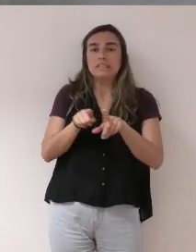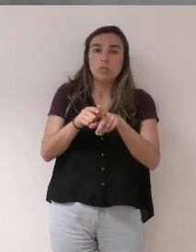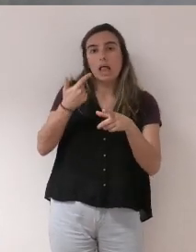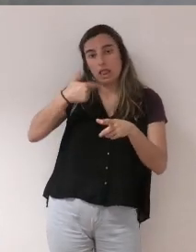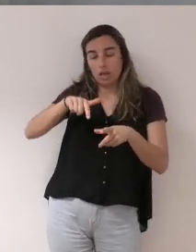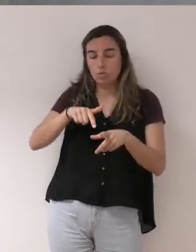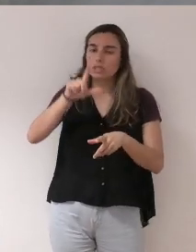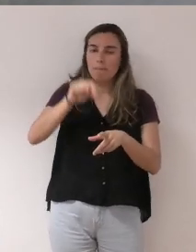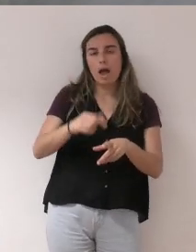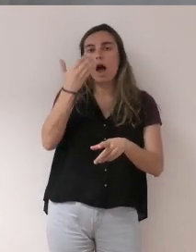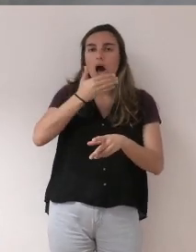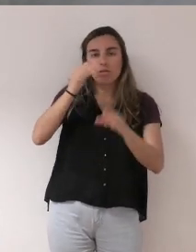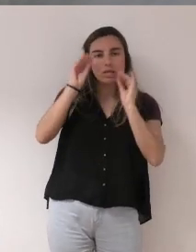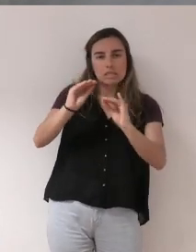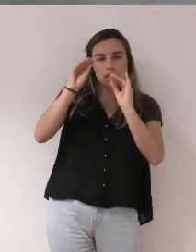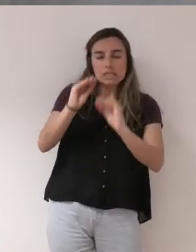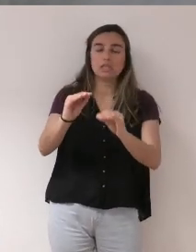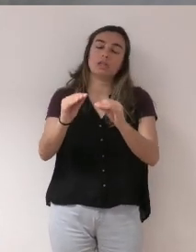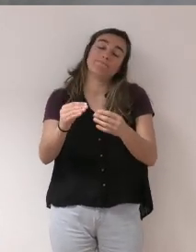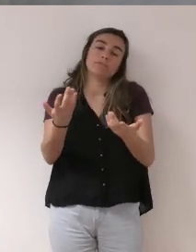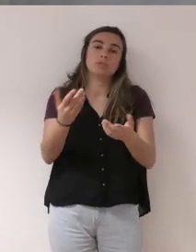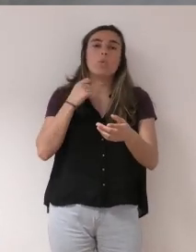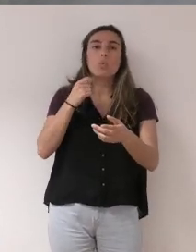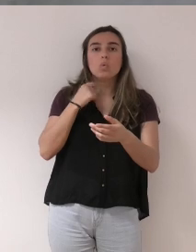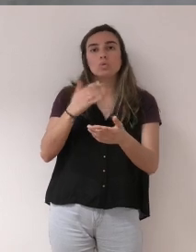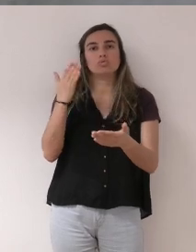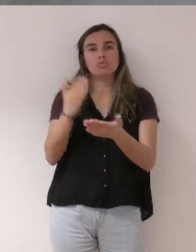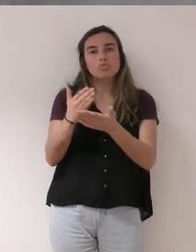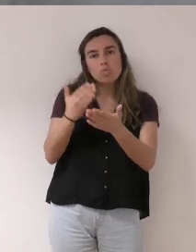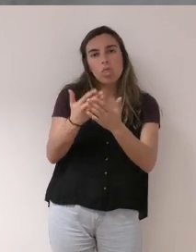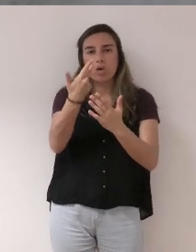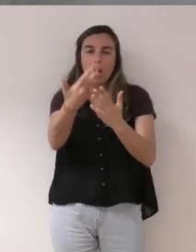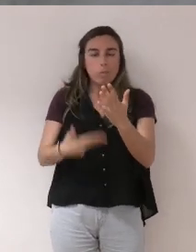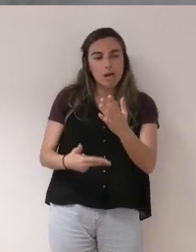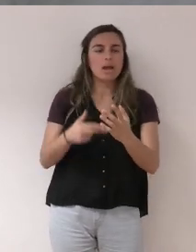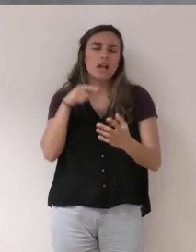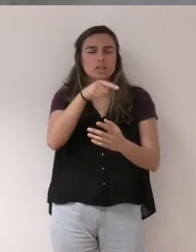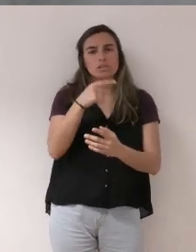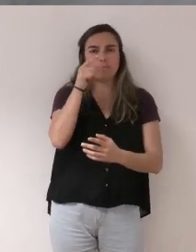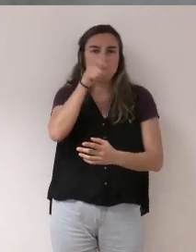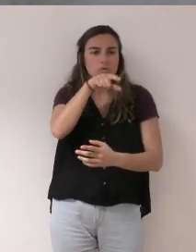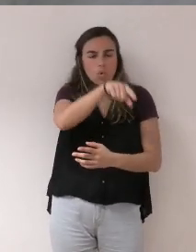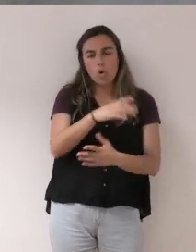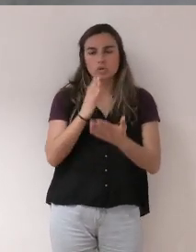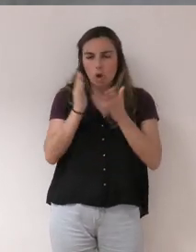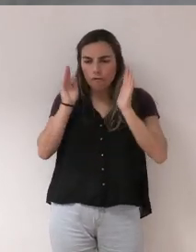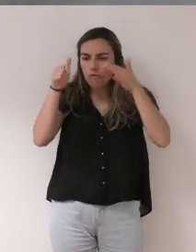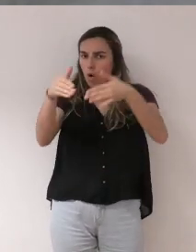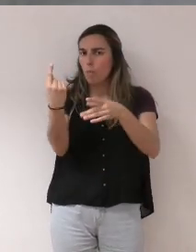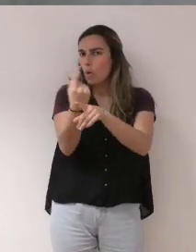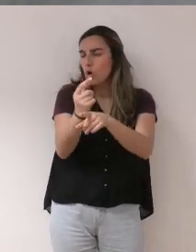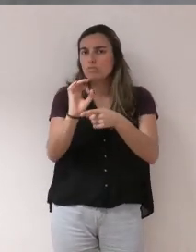também no curso de estudos artísticos, portanto, é um homem que não se limita, não se foca só